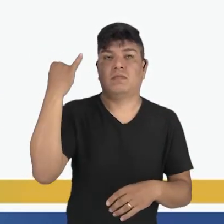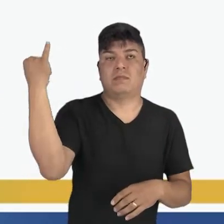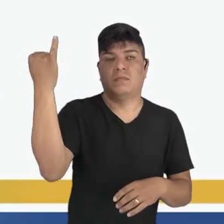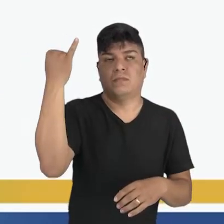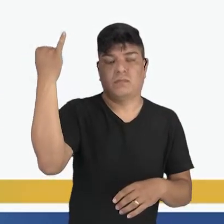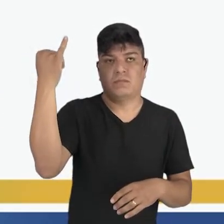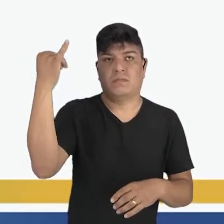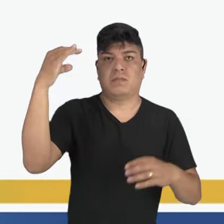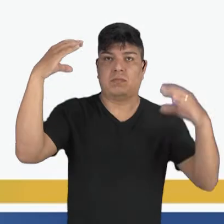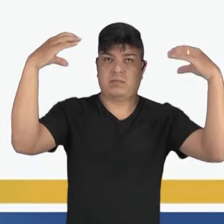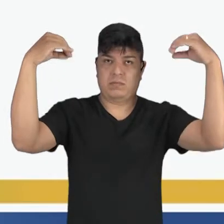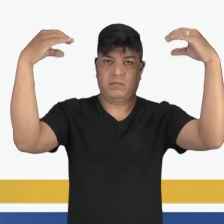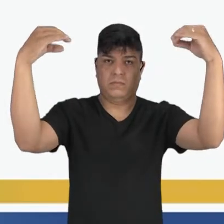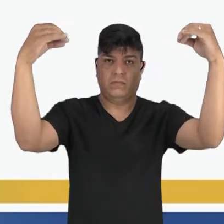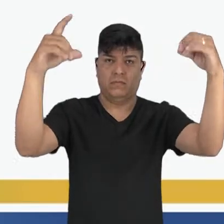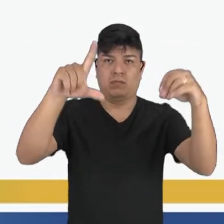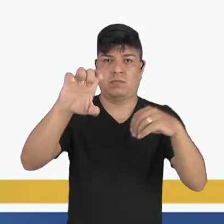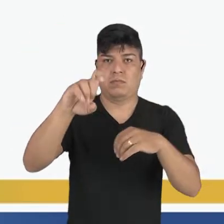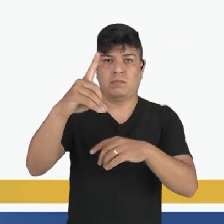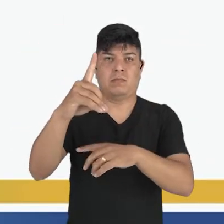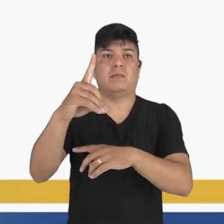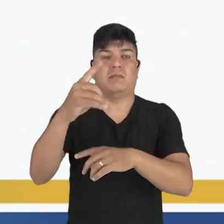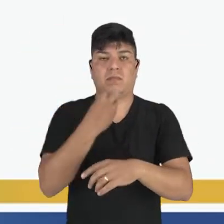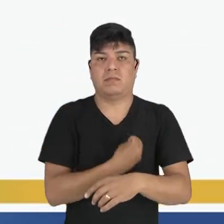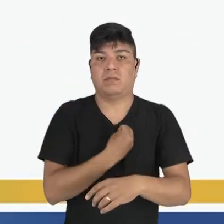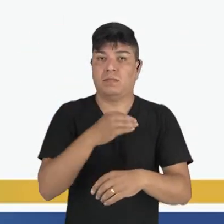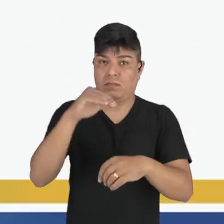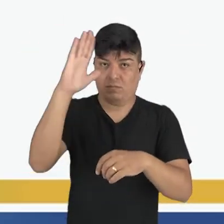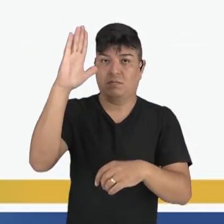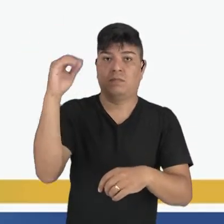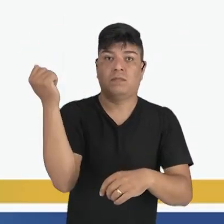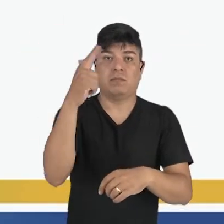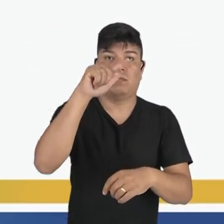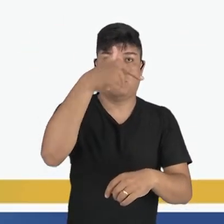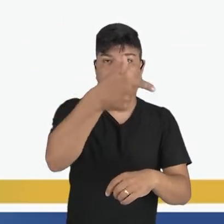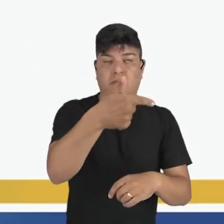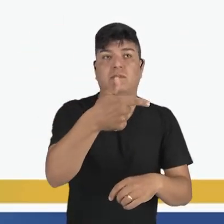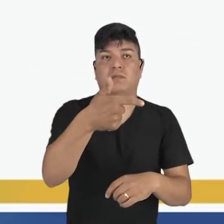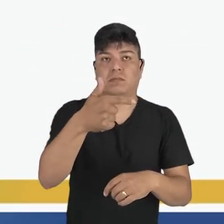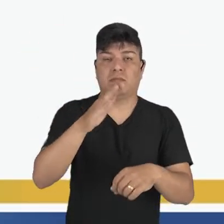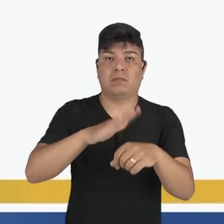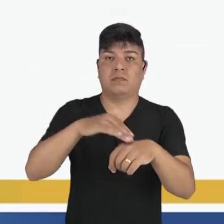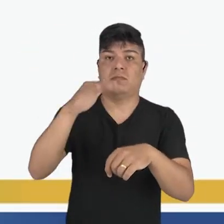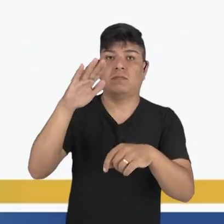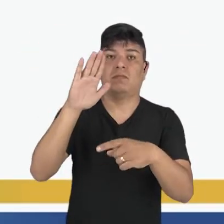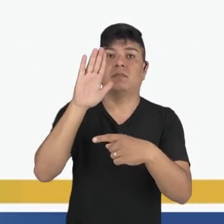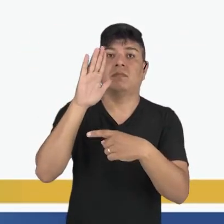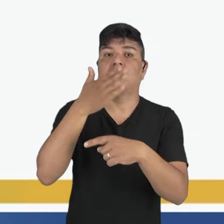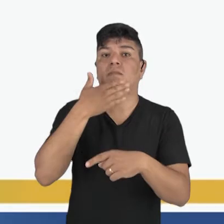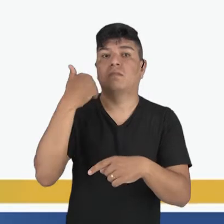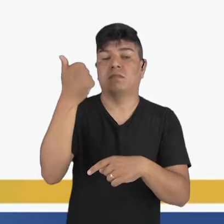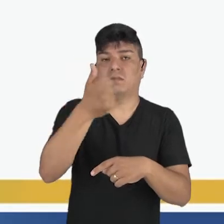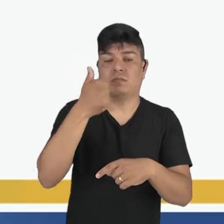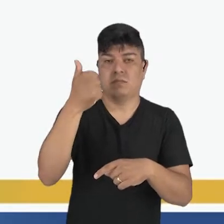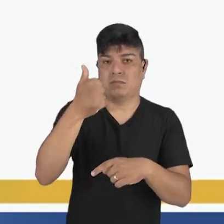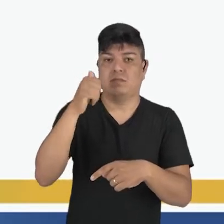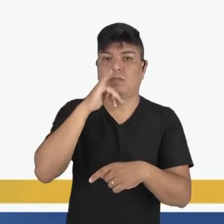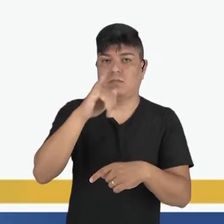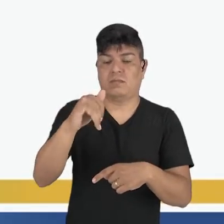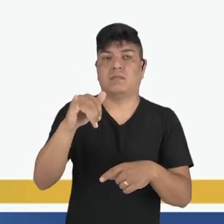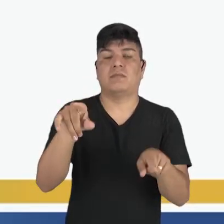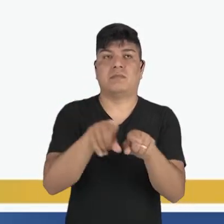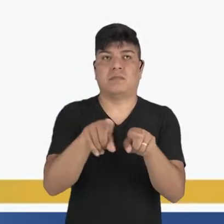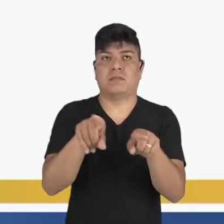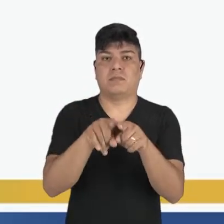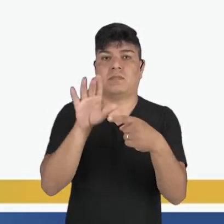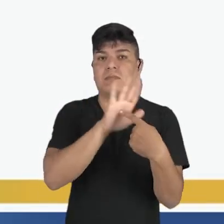importante. As lâmpadas LED têm uma vida útil maior que as outras lâmpadas, são mais eficientes do ponto de vista energético